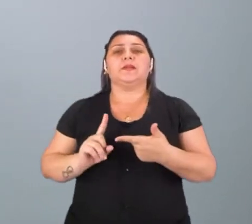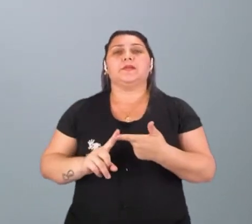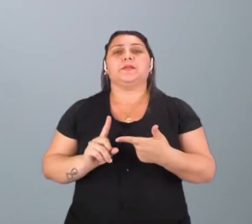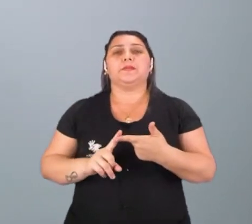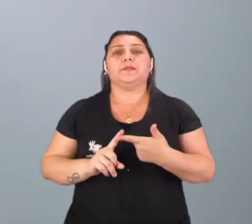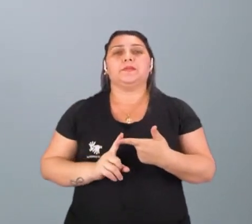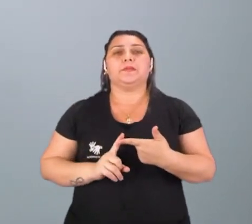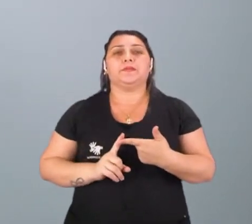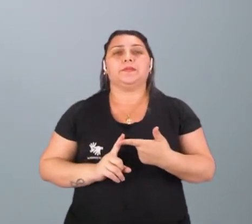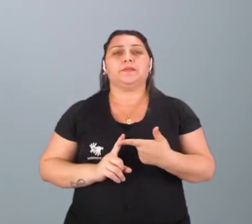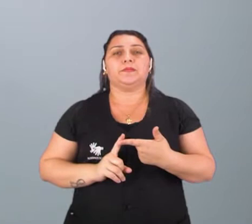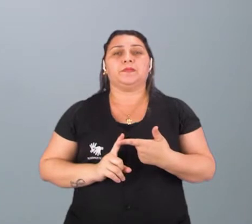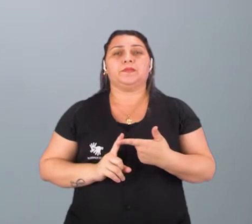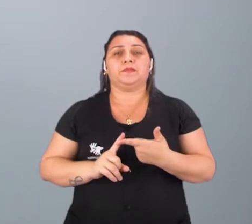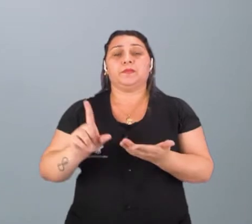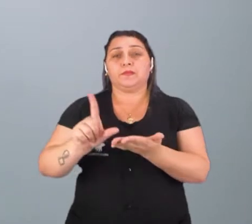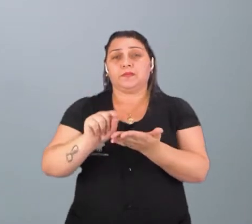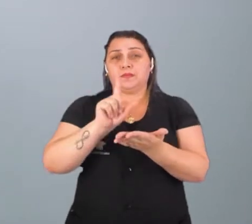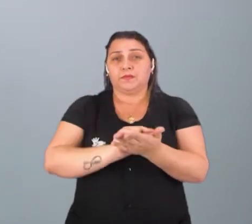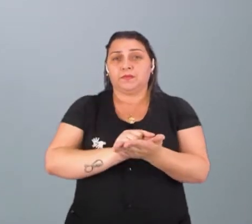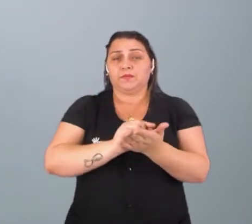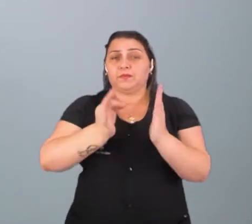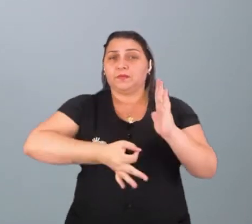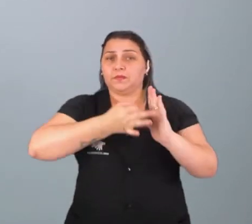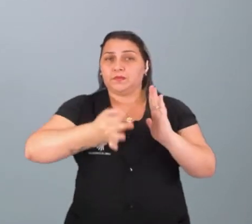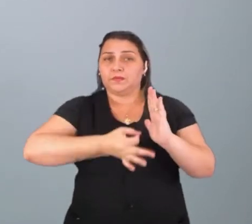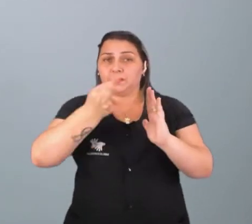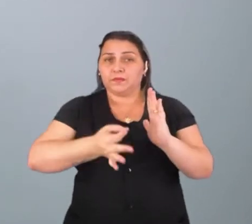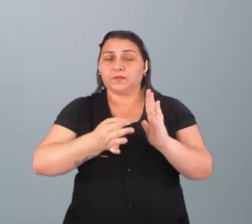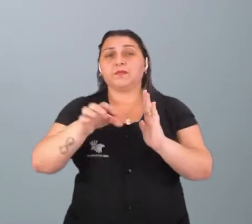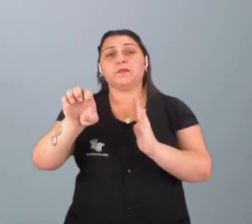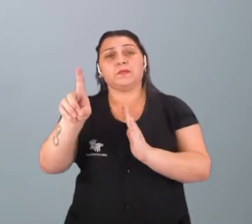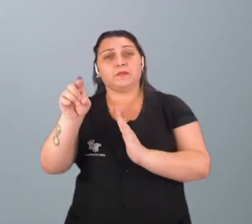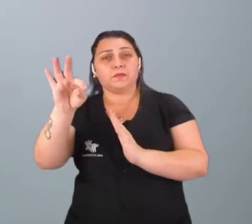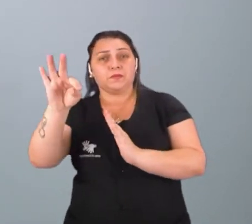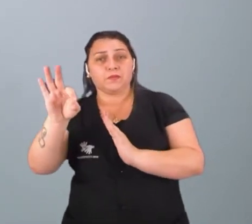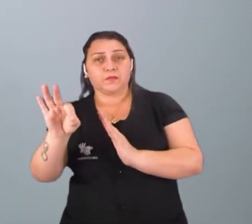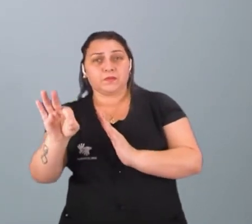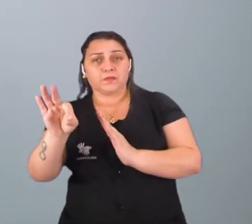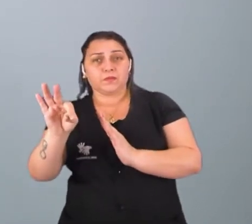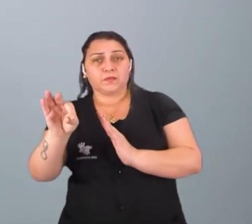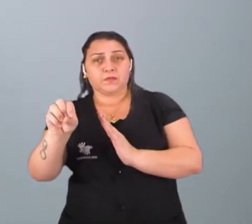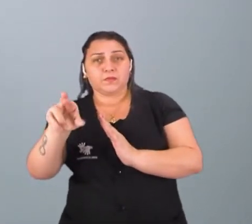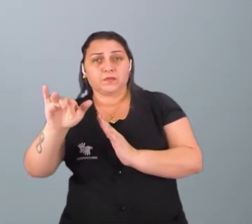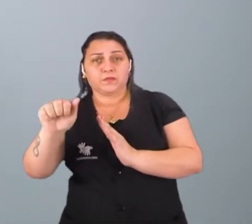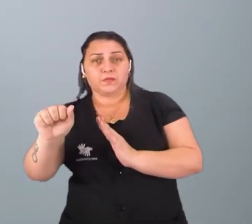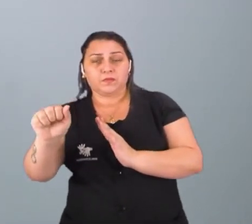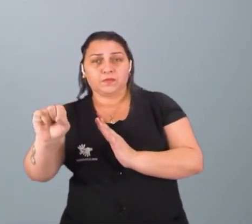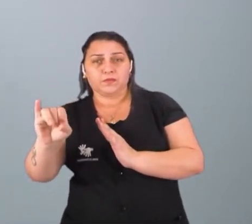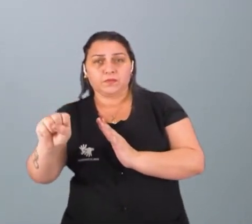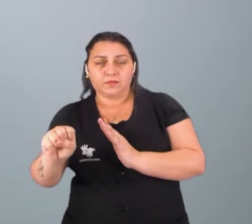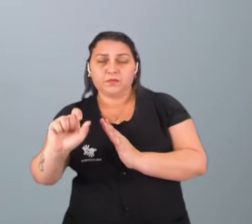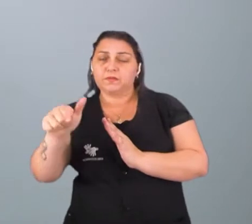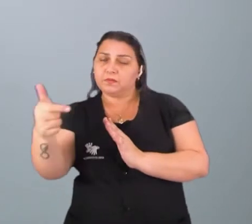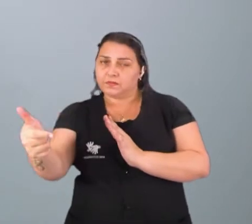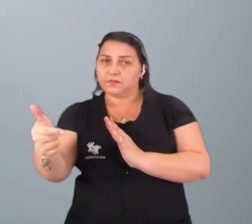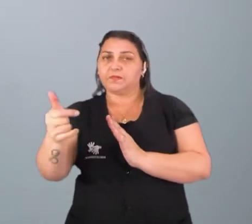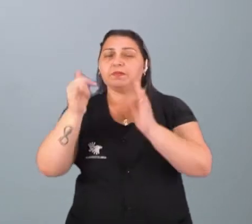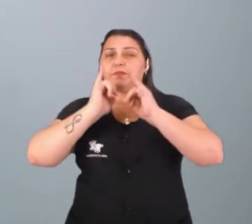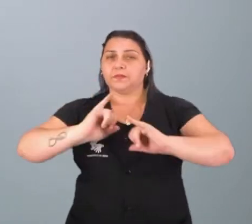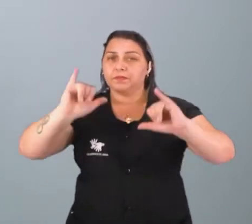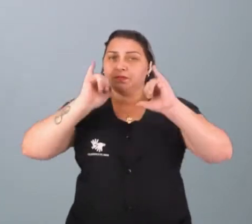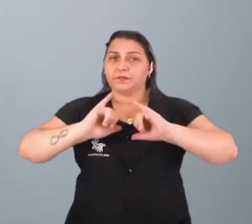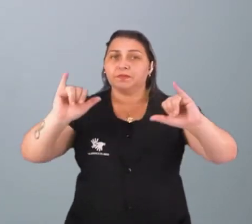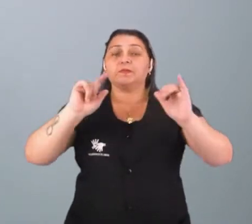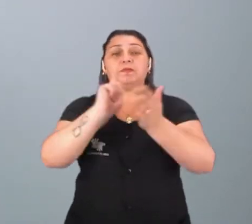os os artigos de opinião os editoriais entre outros mas geralmente a notícia ela é um